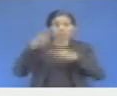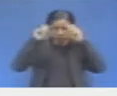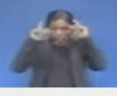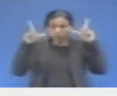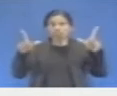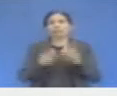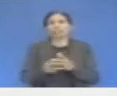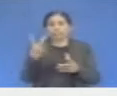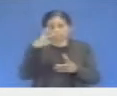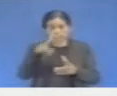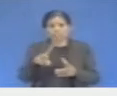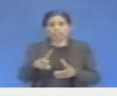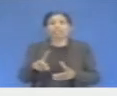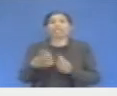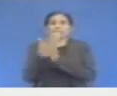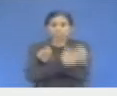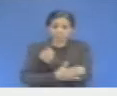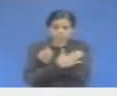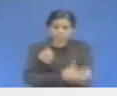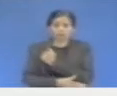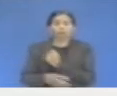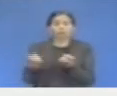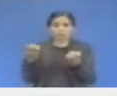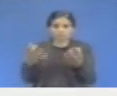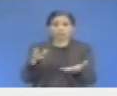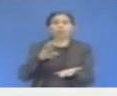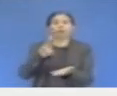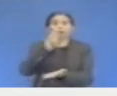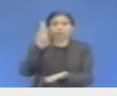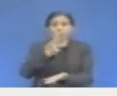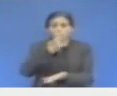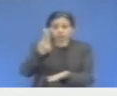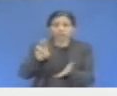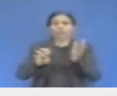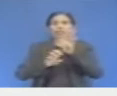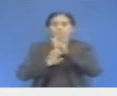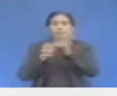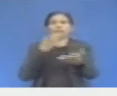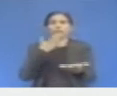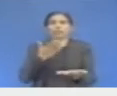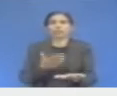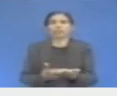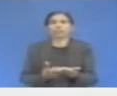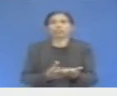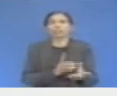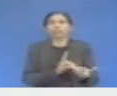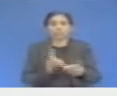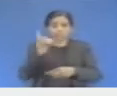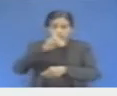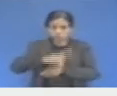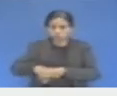Loro na São Barak maca usa modelo ida nebe Bolo Semaul Undong. Semalundo ne modelo de desenvolvimento rural